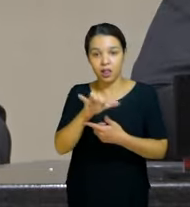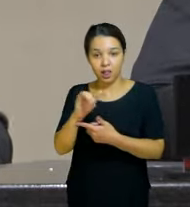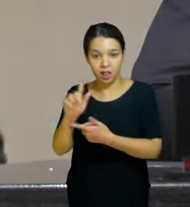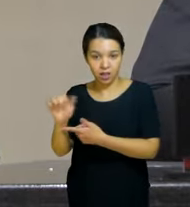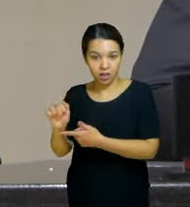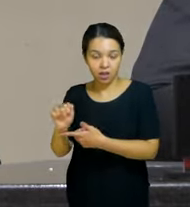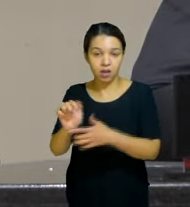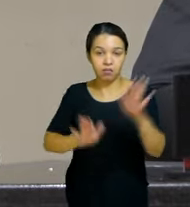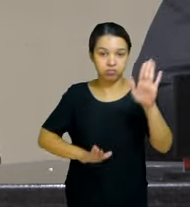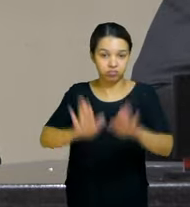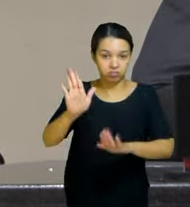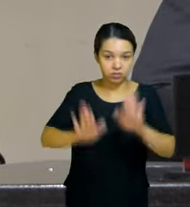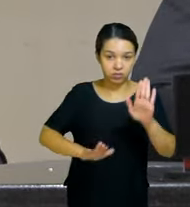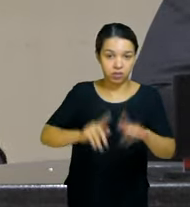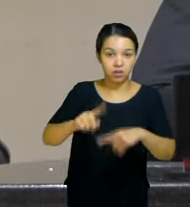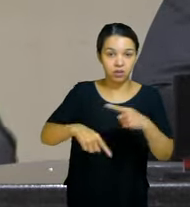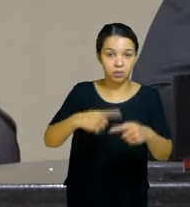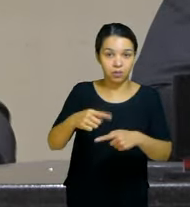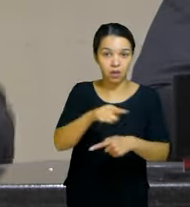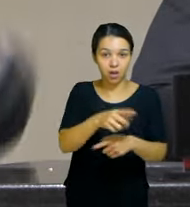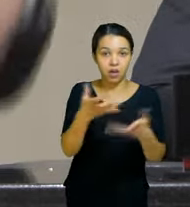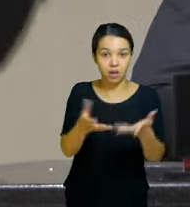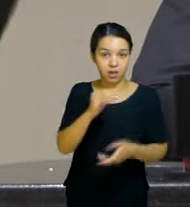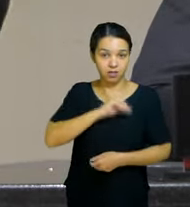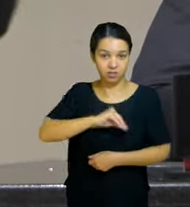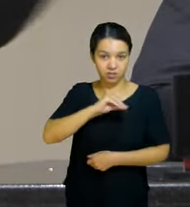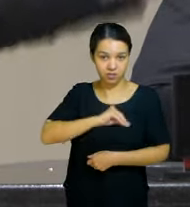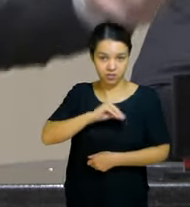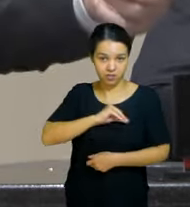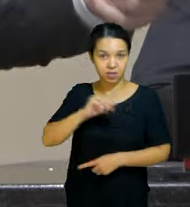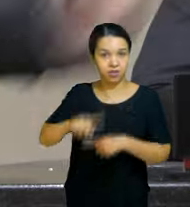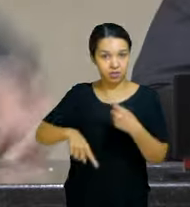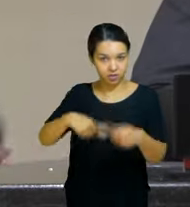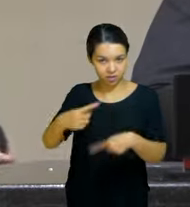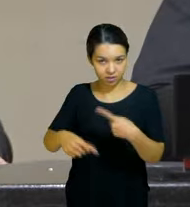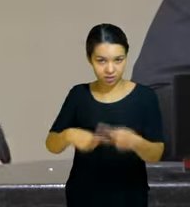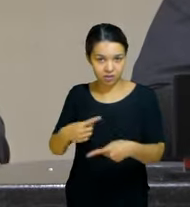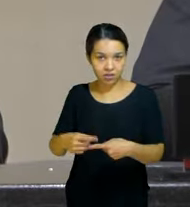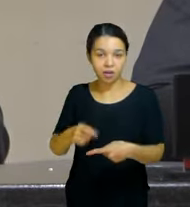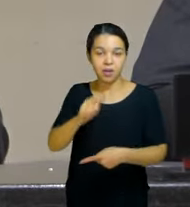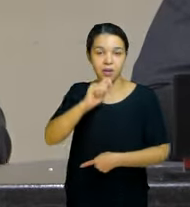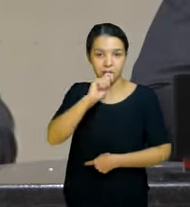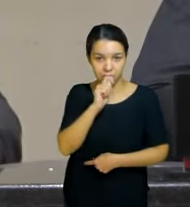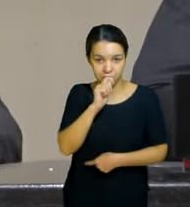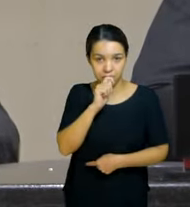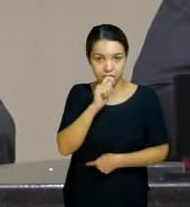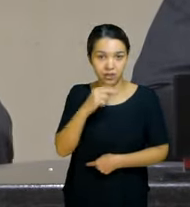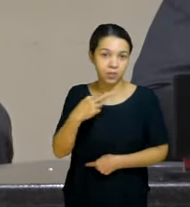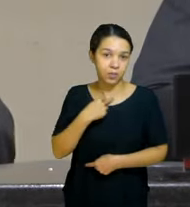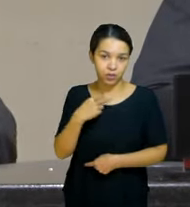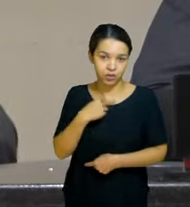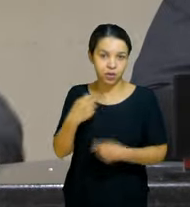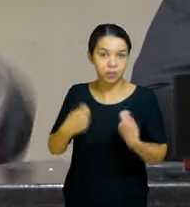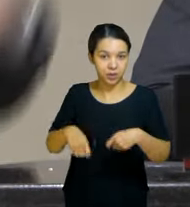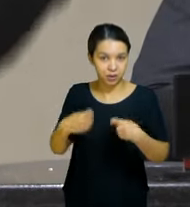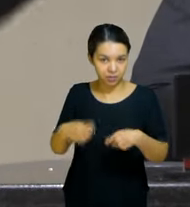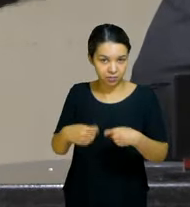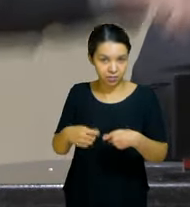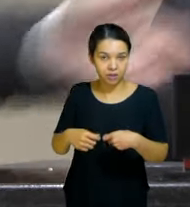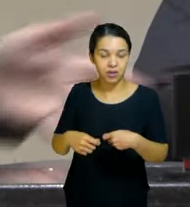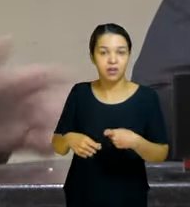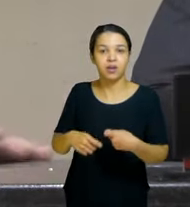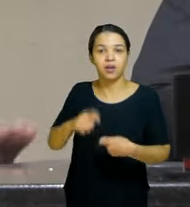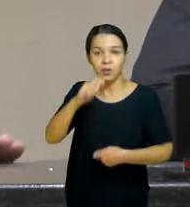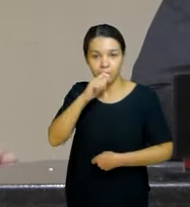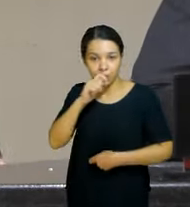rodada do campeonato, os árbitros queriam primeiro receber para depois apitar e não podia, porque primeiro apitava, tira a nota e depois